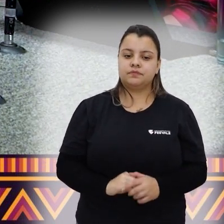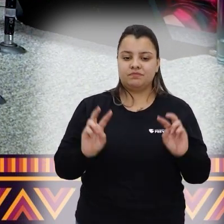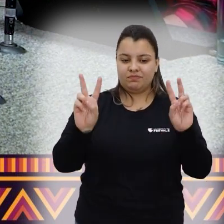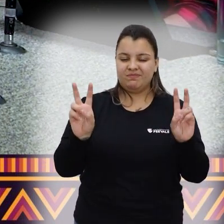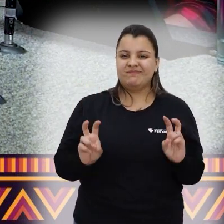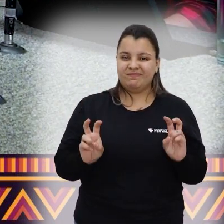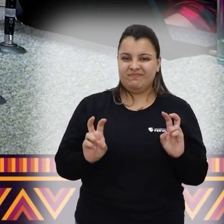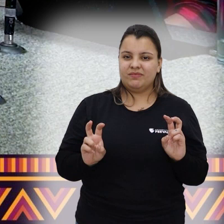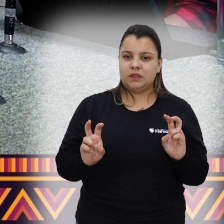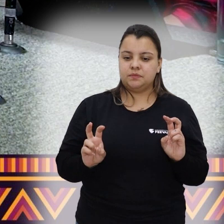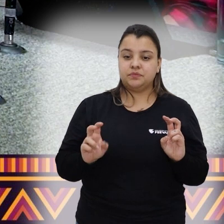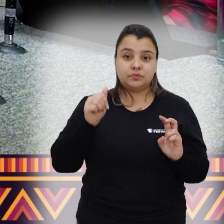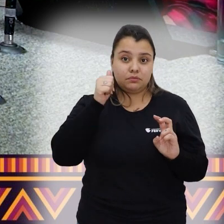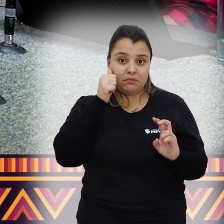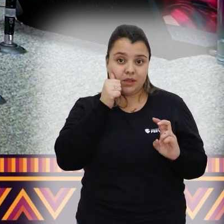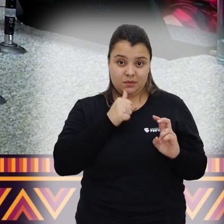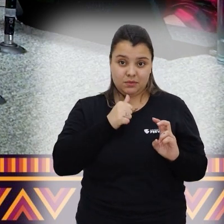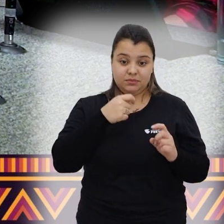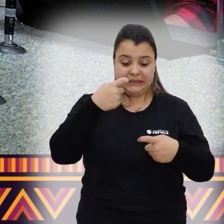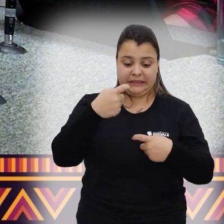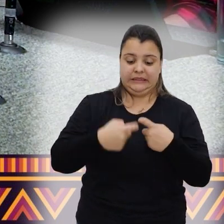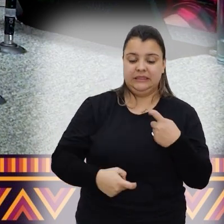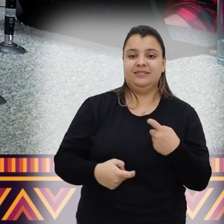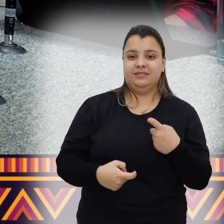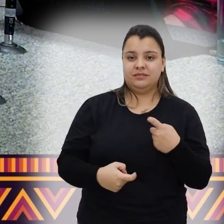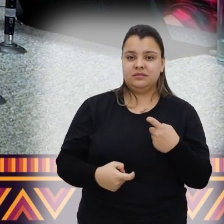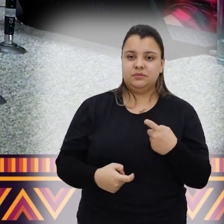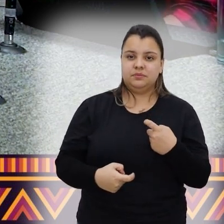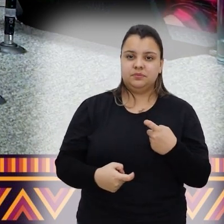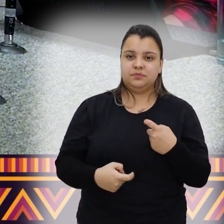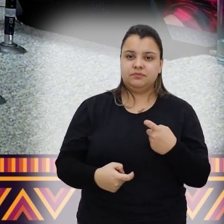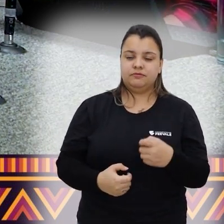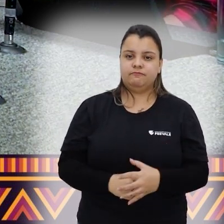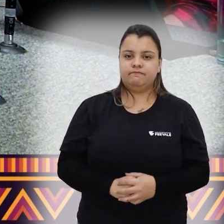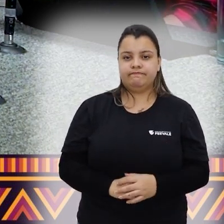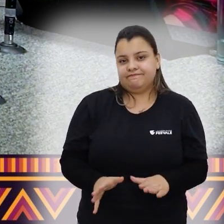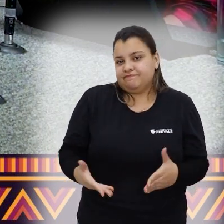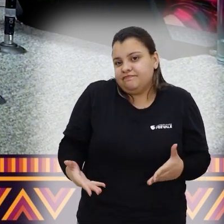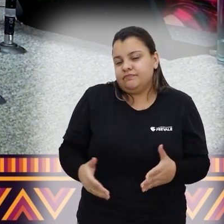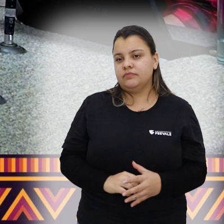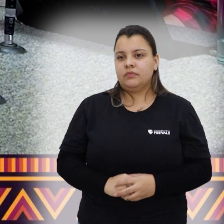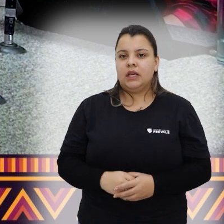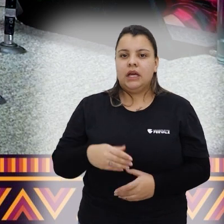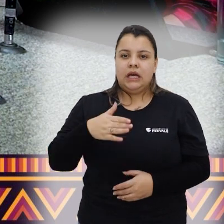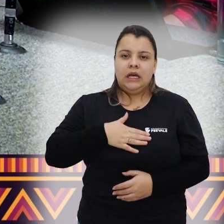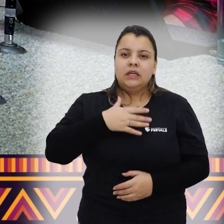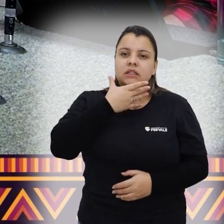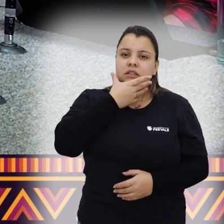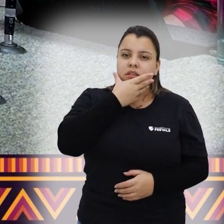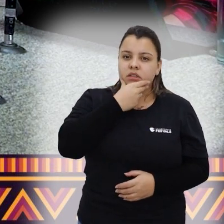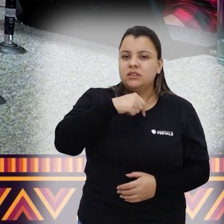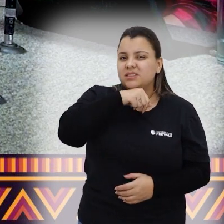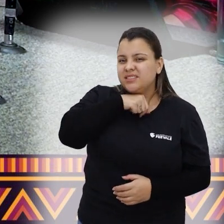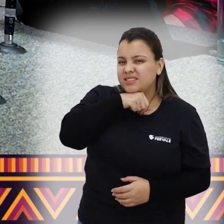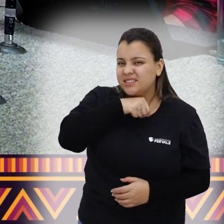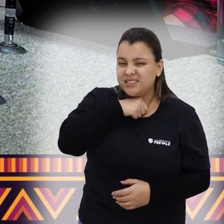mulher que é fruto de uma violência sexual, né? Então, enfim, o meu avô